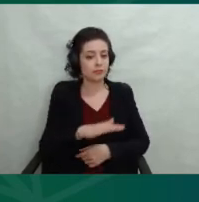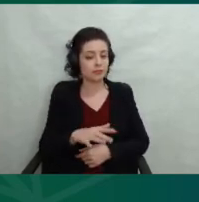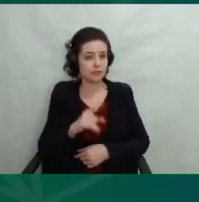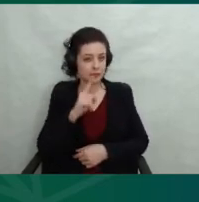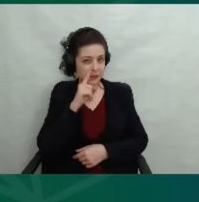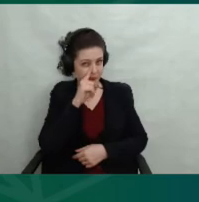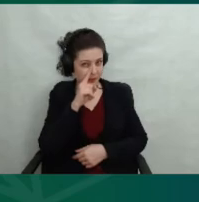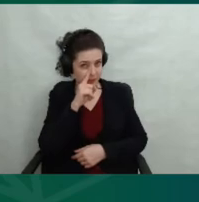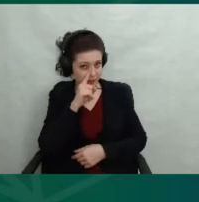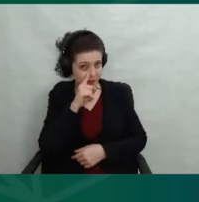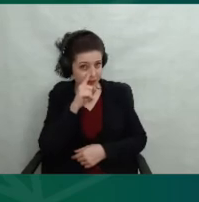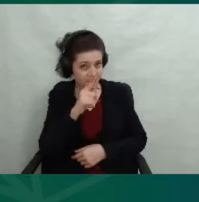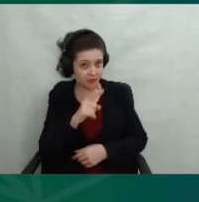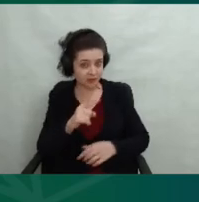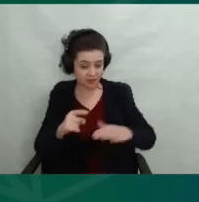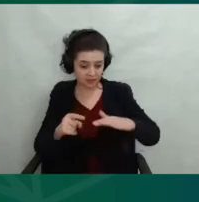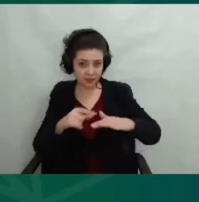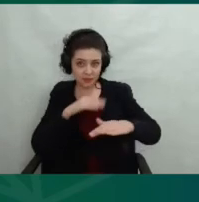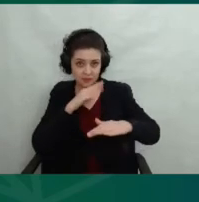organismos aquáticos? Próximo, por favor.